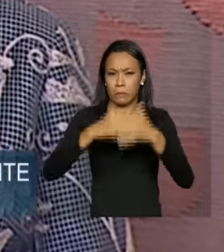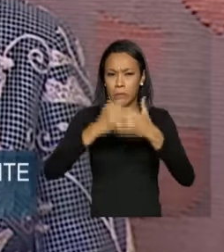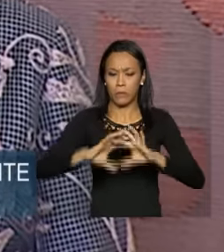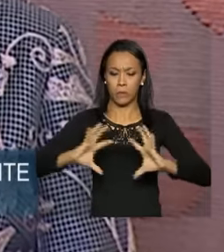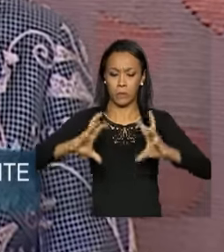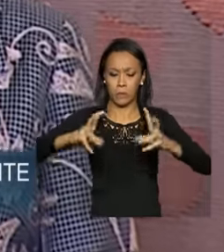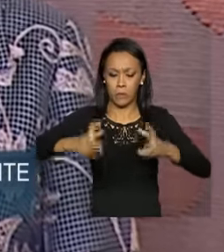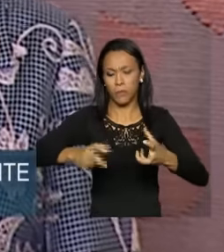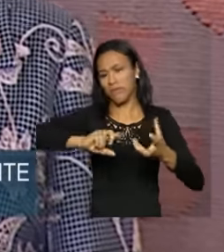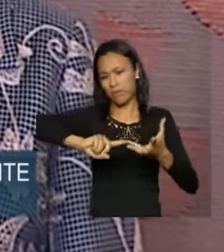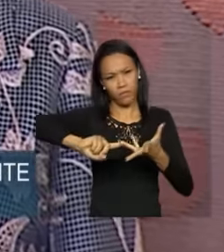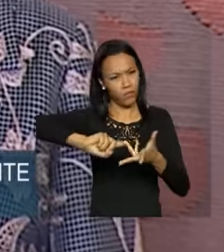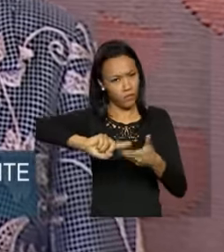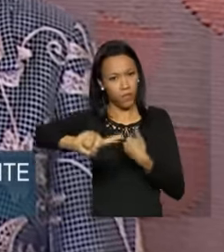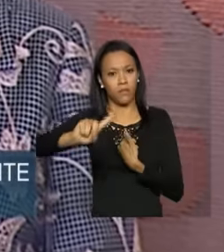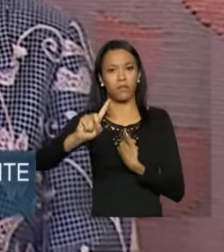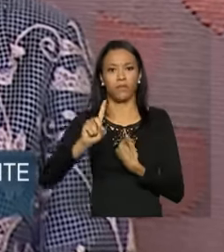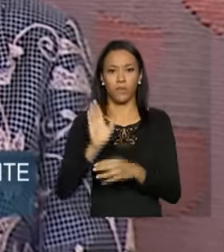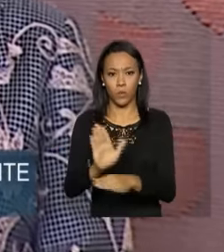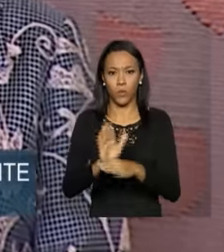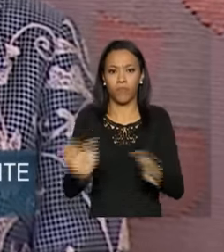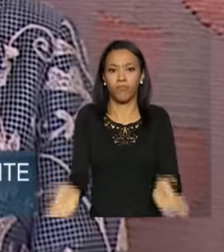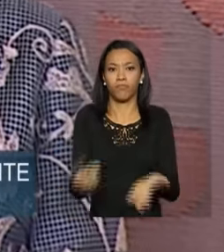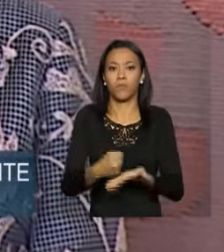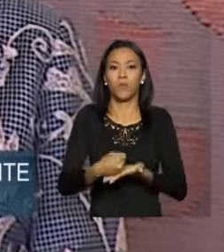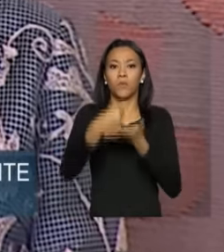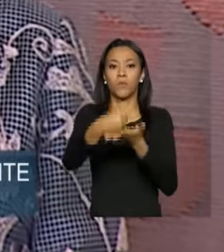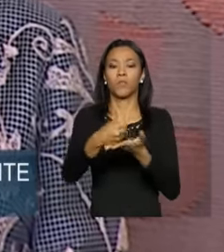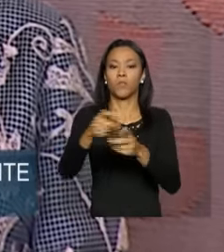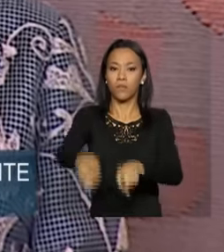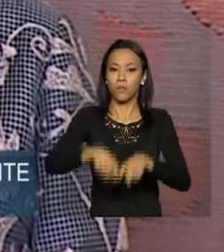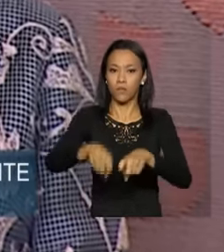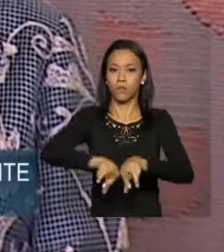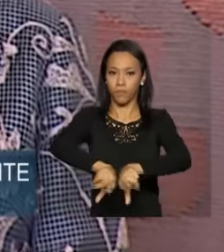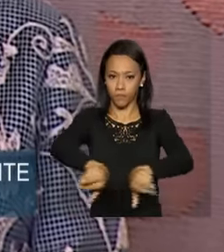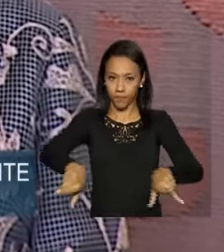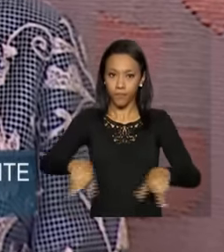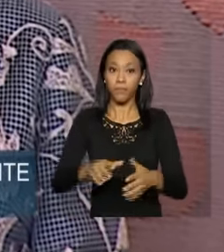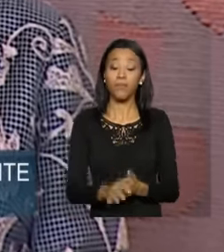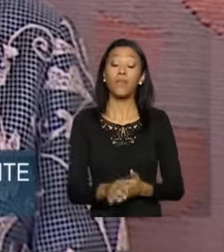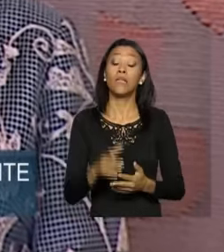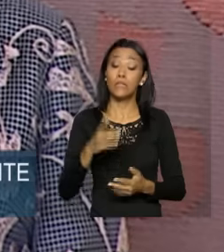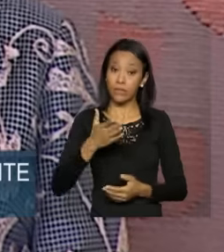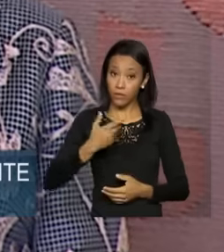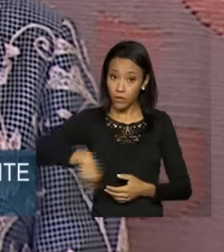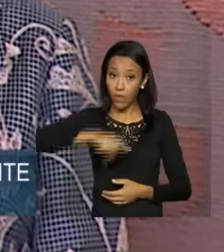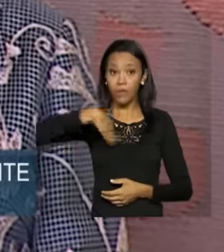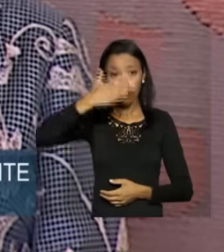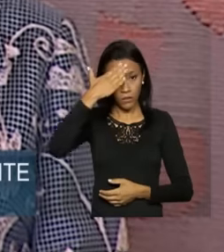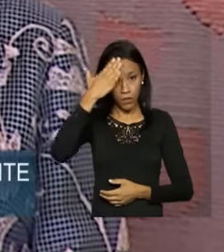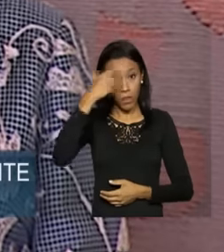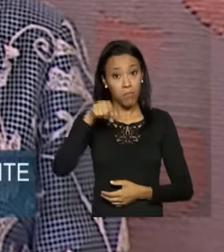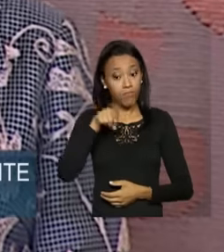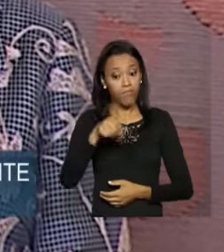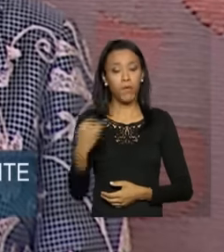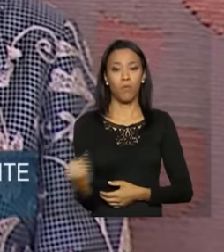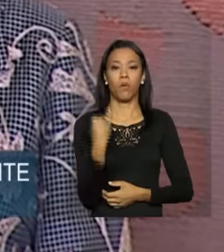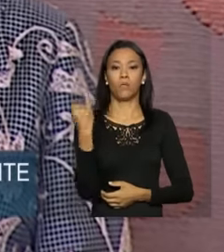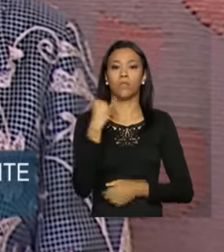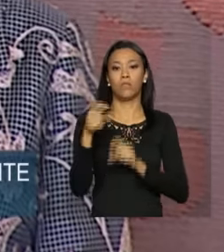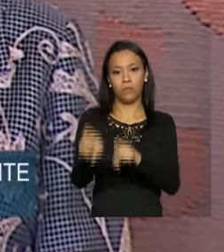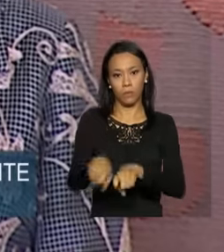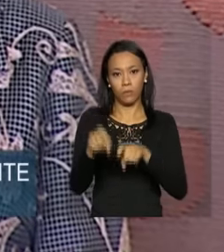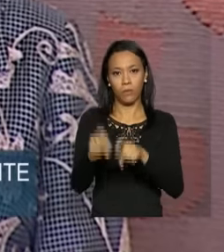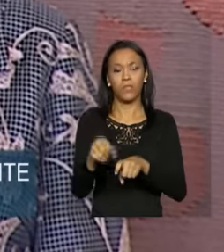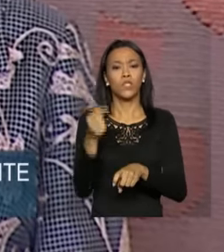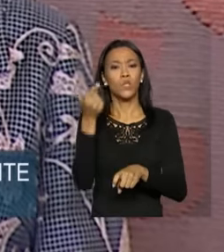práticas. Temos clareza da importância da agricultura no seu objetivo de